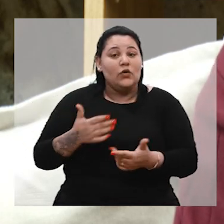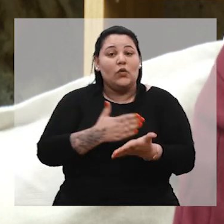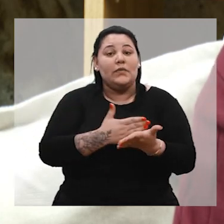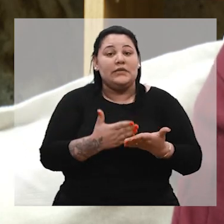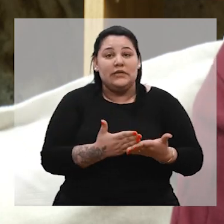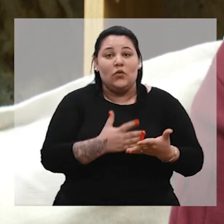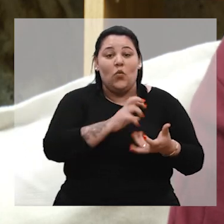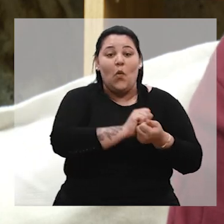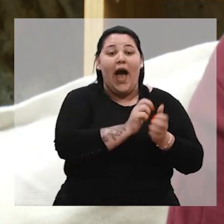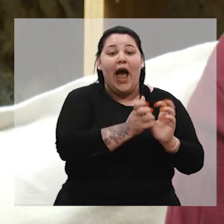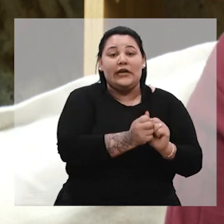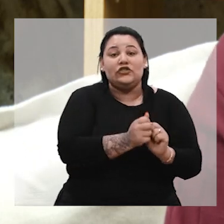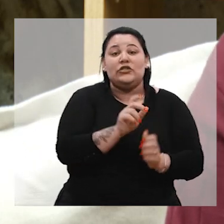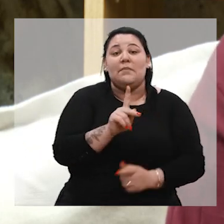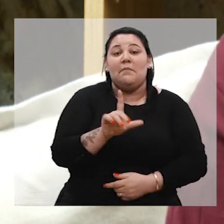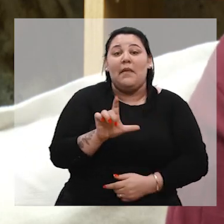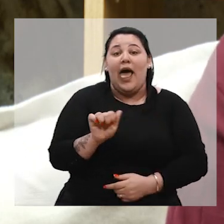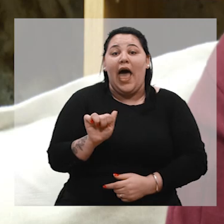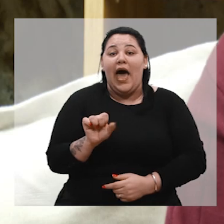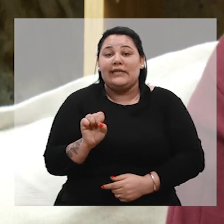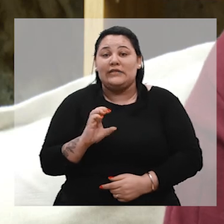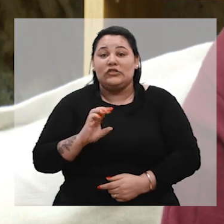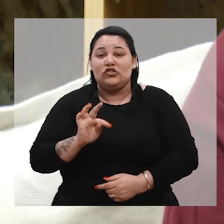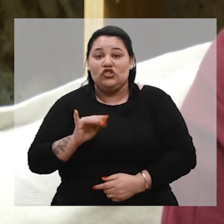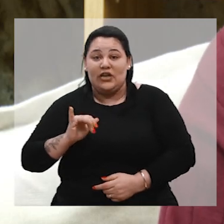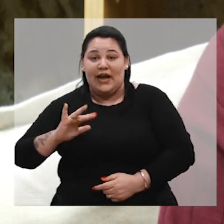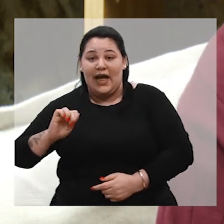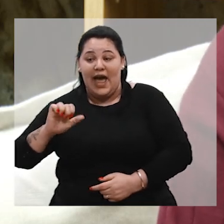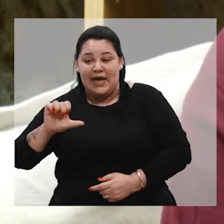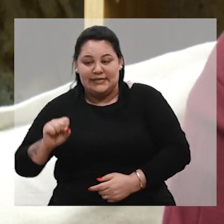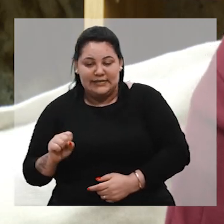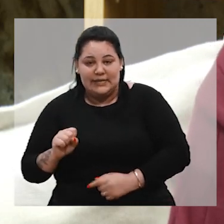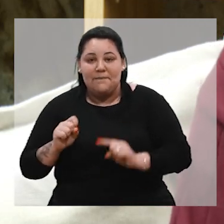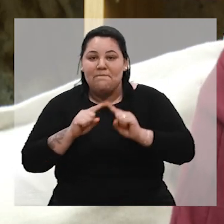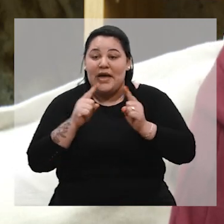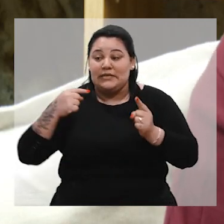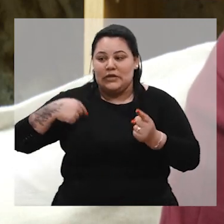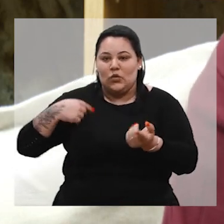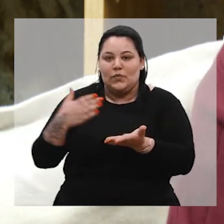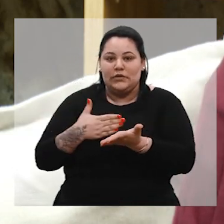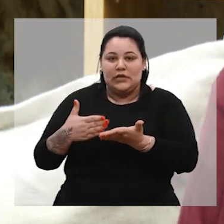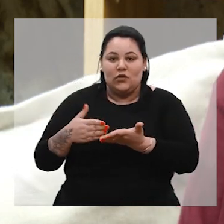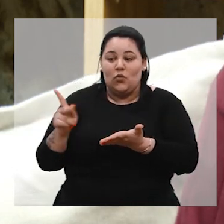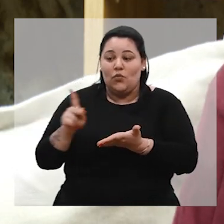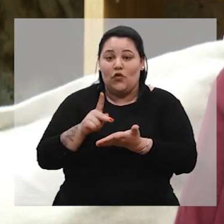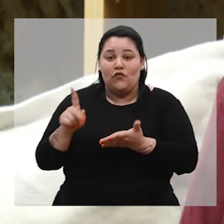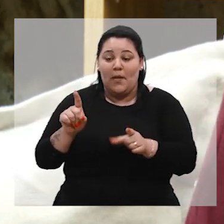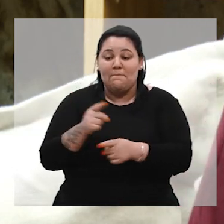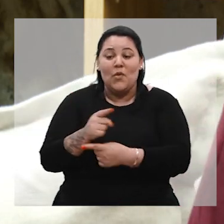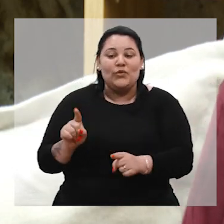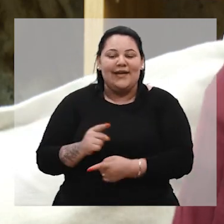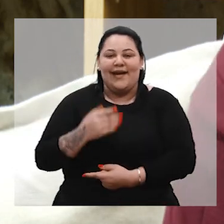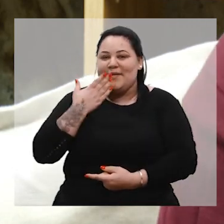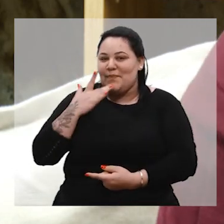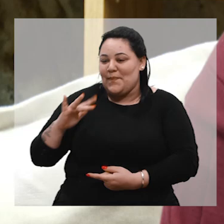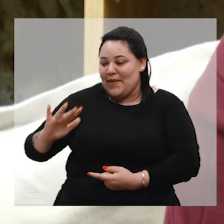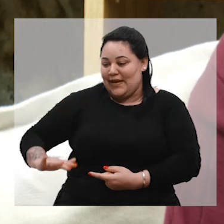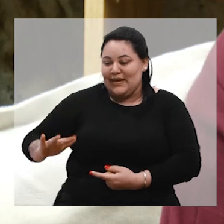eu iniciei trabalhando artes plásticas, mas logo em seguida eu entrei como professora de música de pequenos,